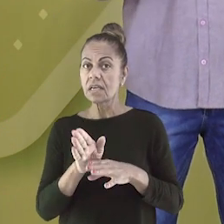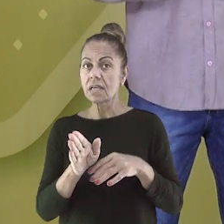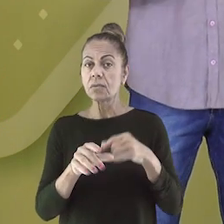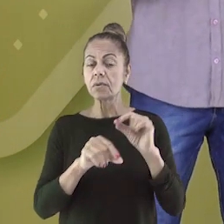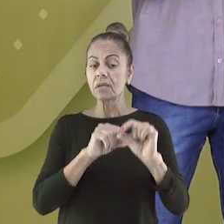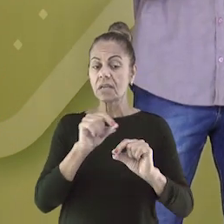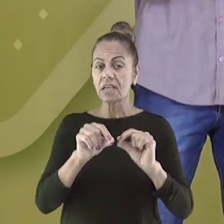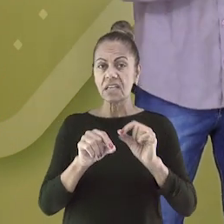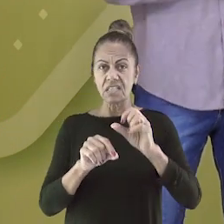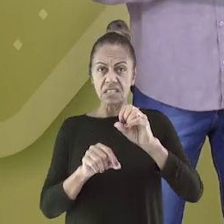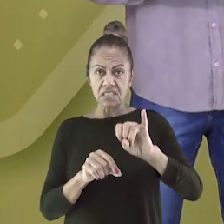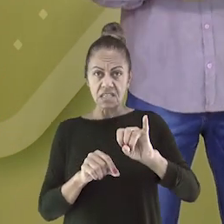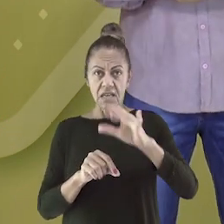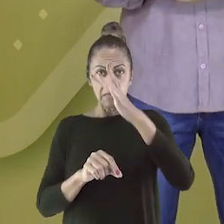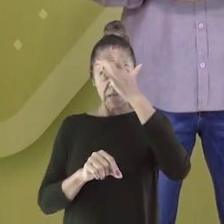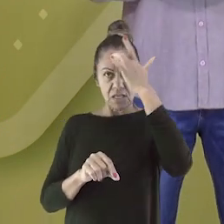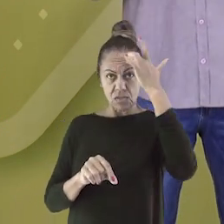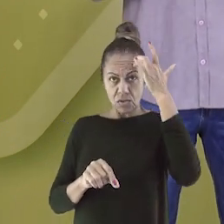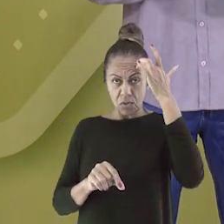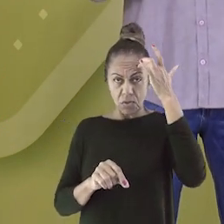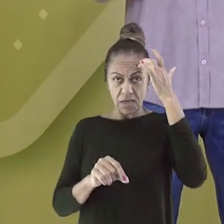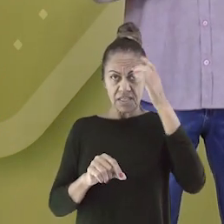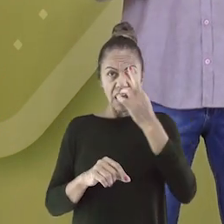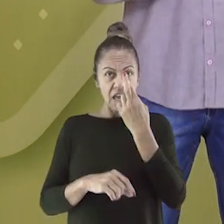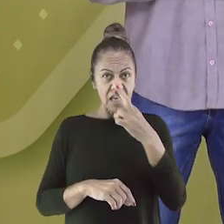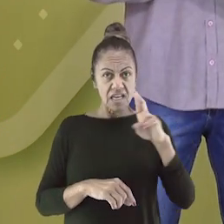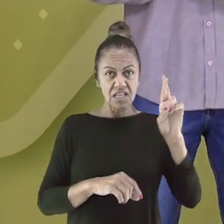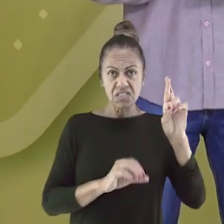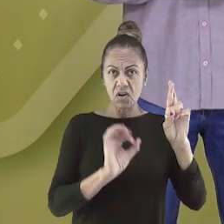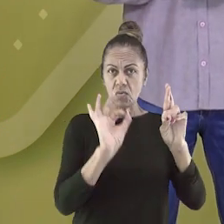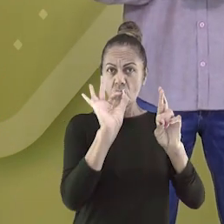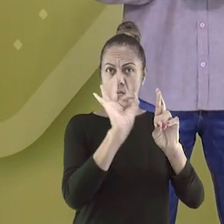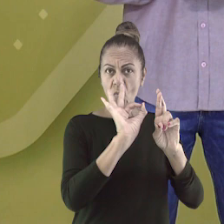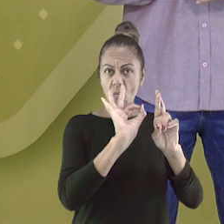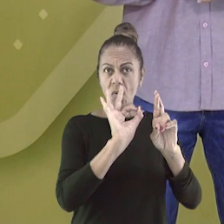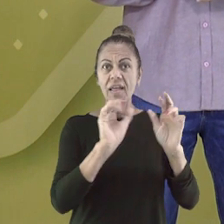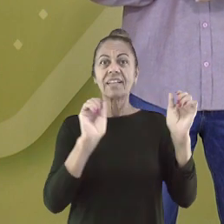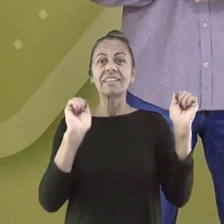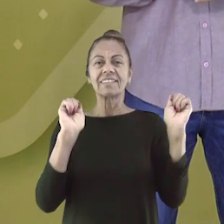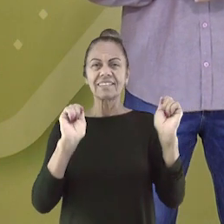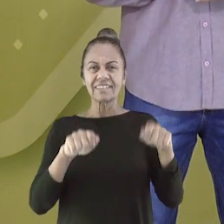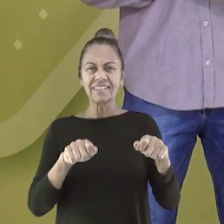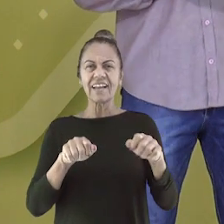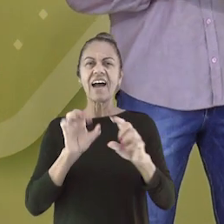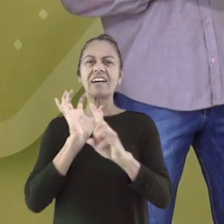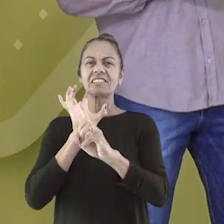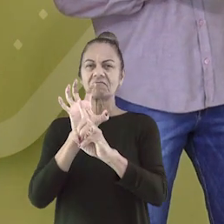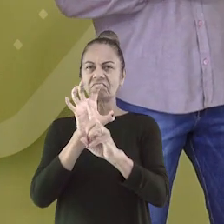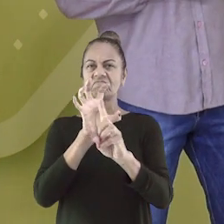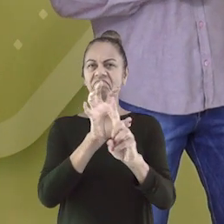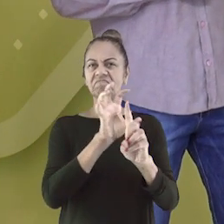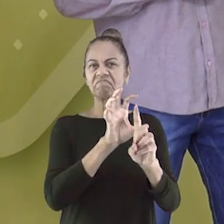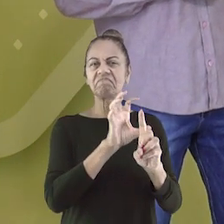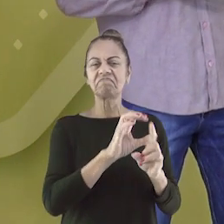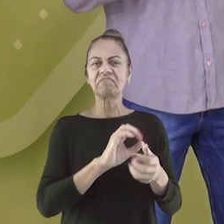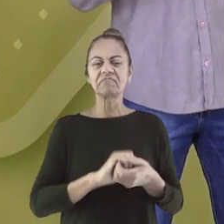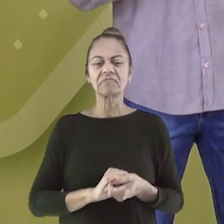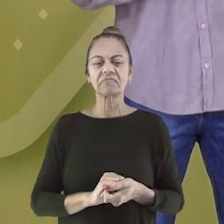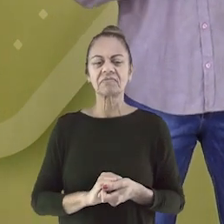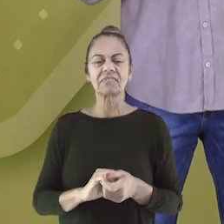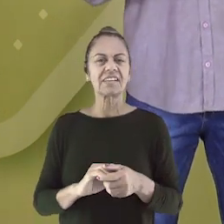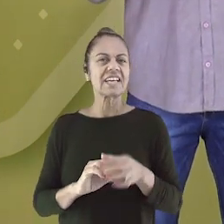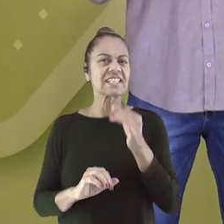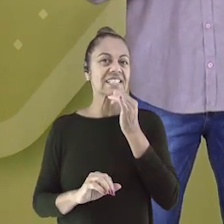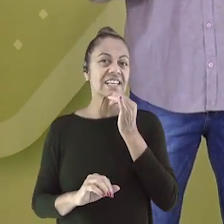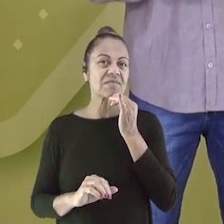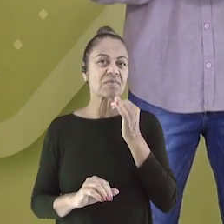não participa de determinada religião pode ser influenciado pelos seus valores e costumes. Vamos dar um exemplo agora, professor Adonias, bem